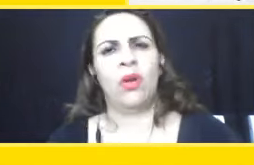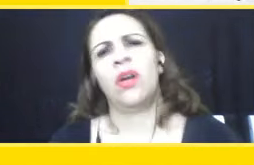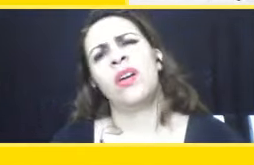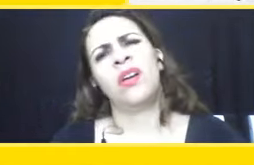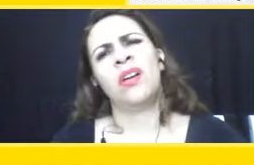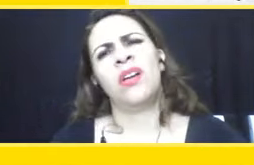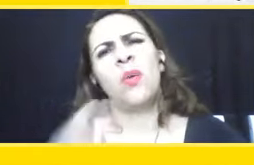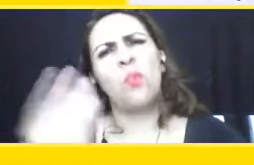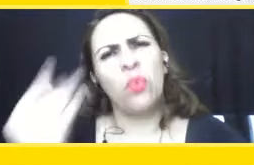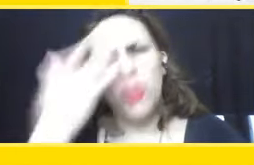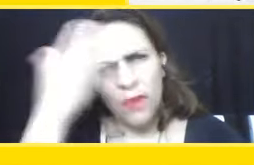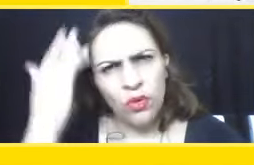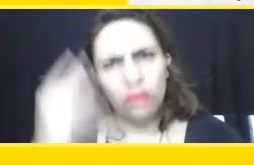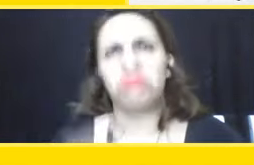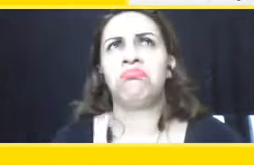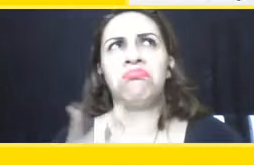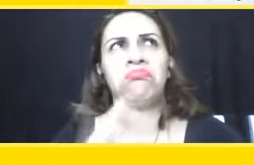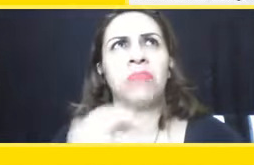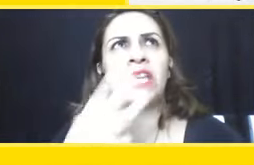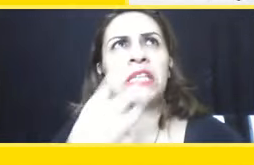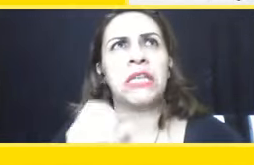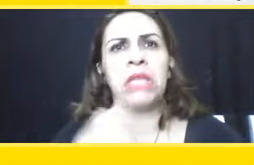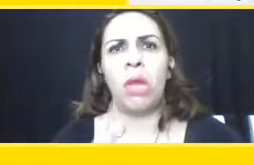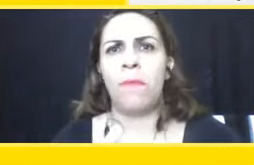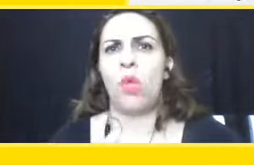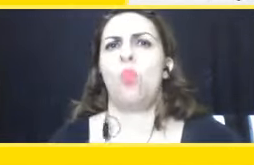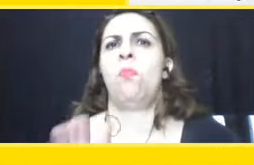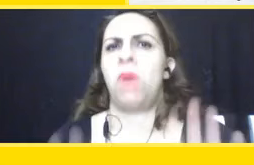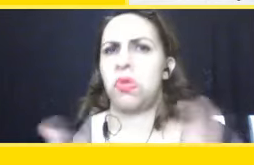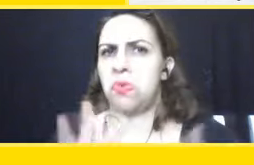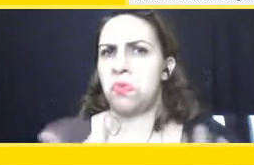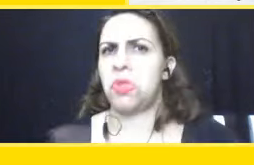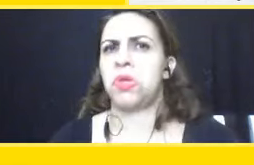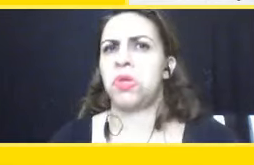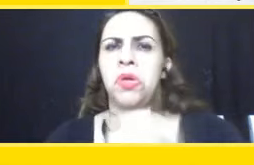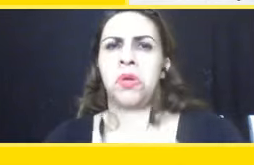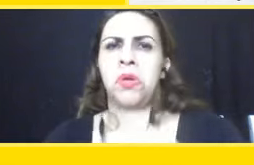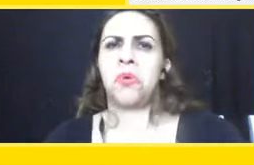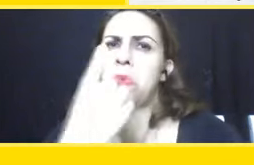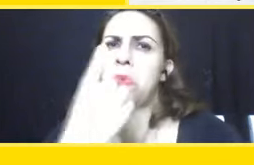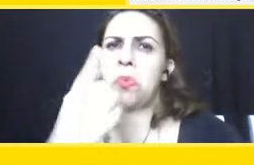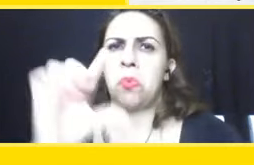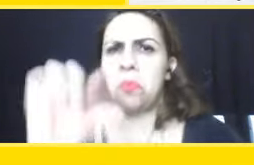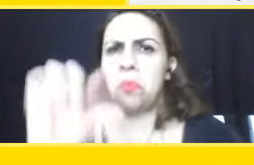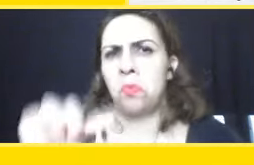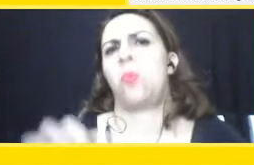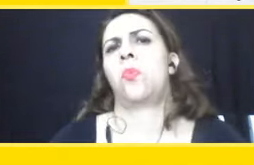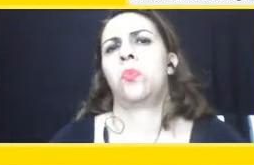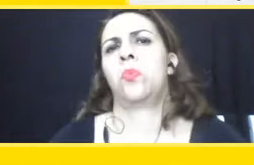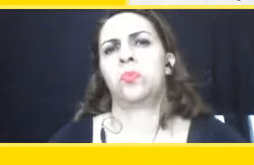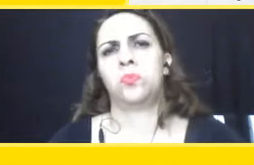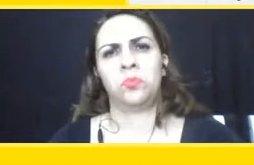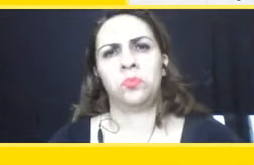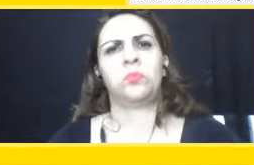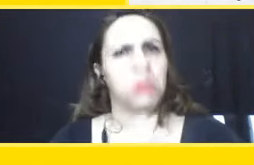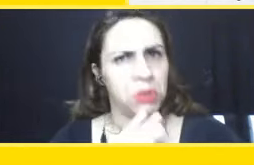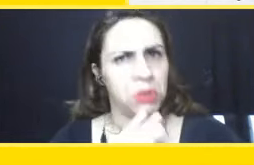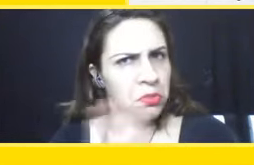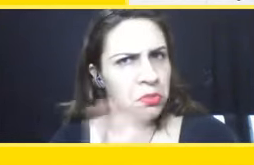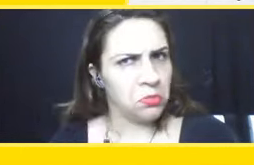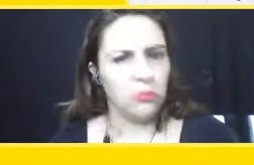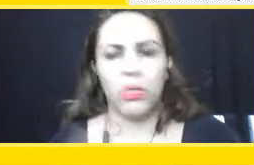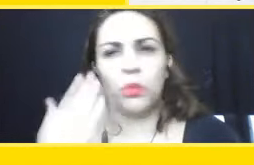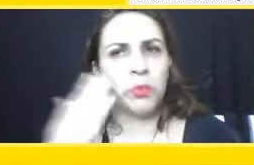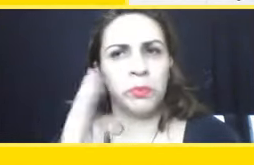muita gente? É, em torno de quase 30 mil servidores ganham de aposentadoria só um salário mínimo, viu? Não sei se você sabia disso, É, né? sabia.